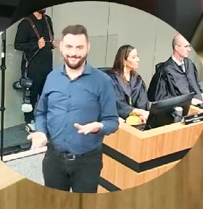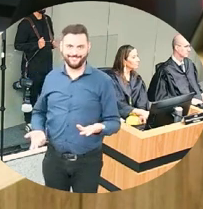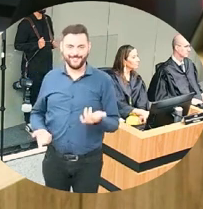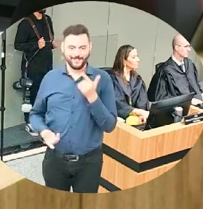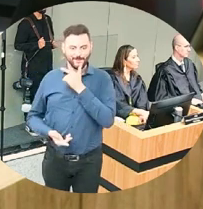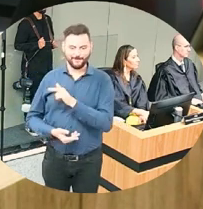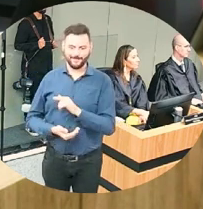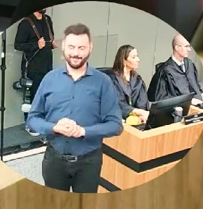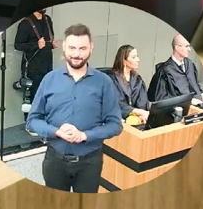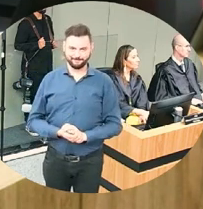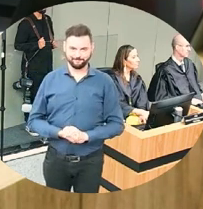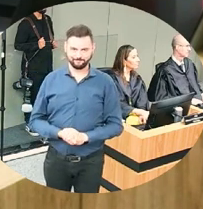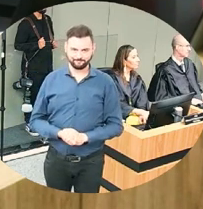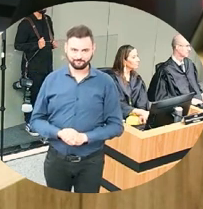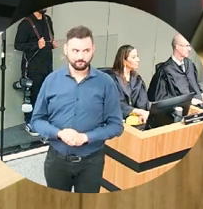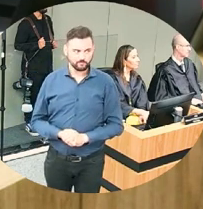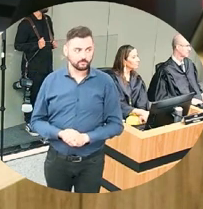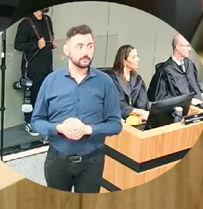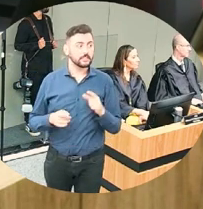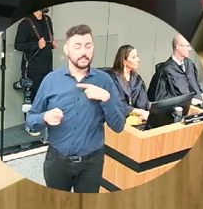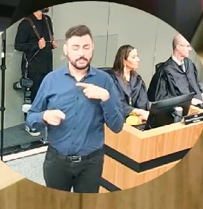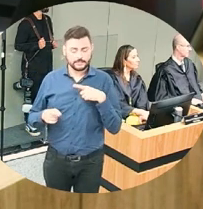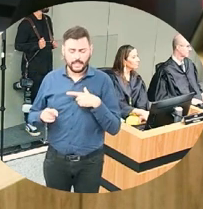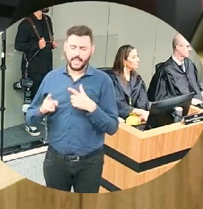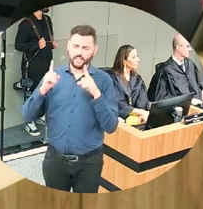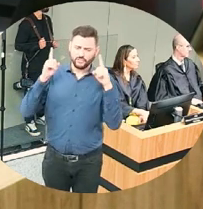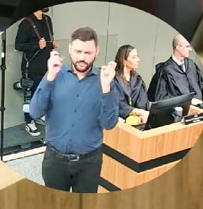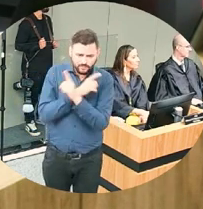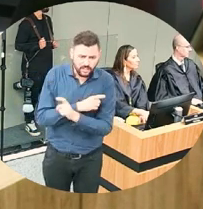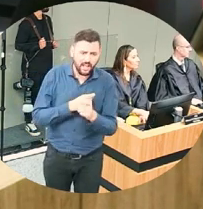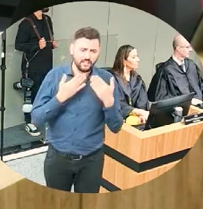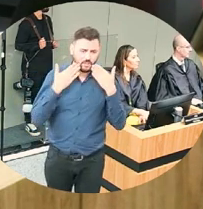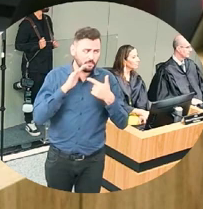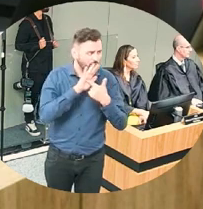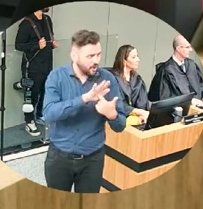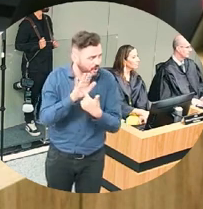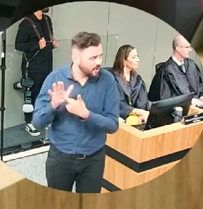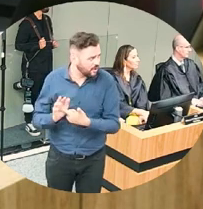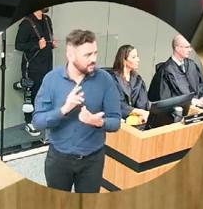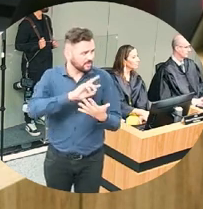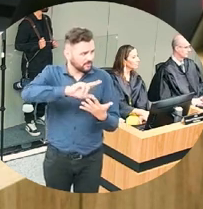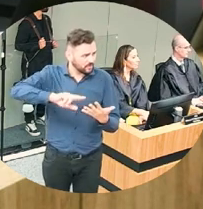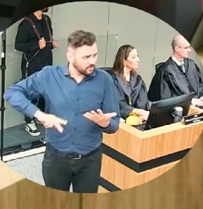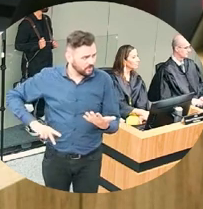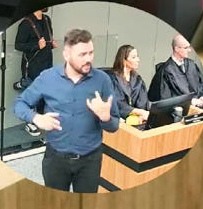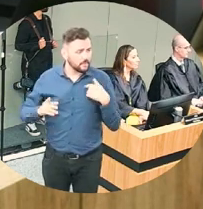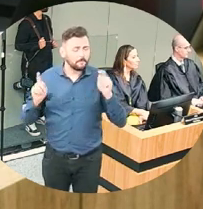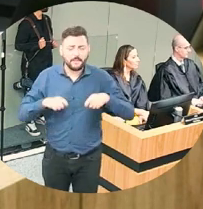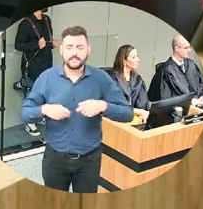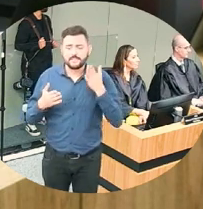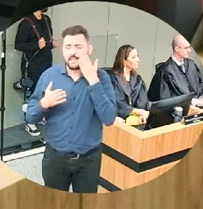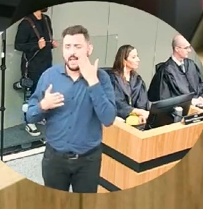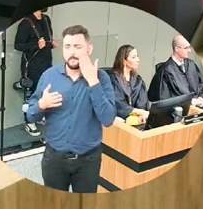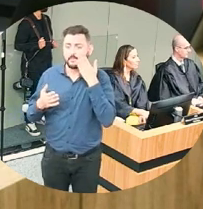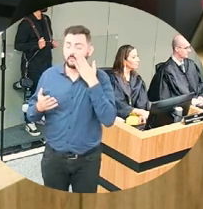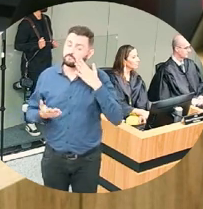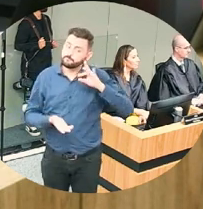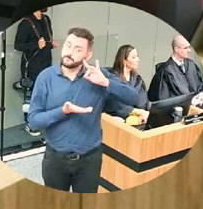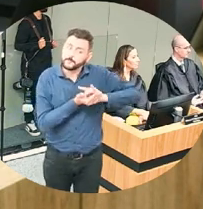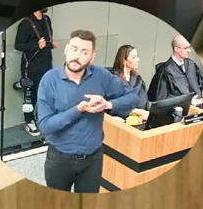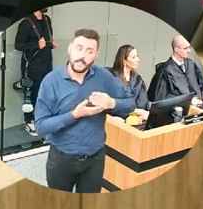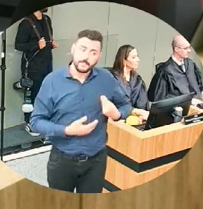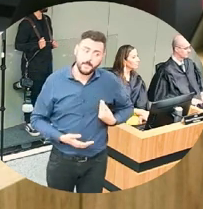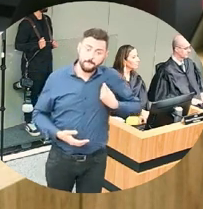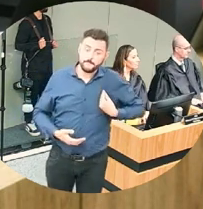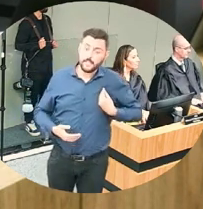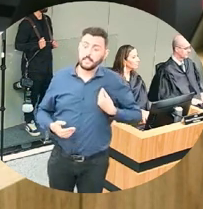diversificado por mais que as dificuldades existam e exam enfrentamento nossa compreensão da realidade deve incorporar